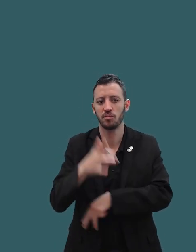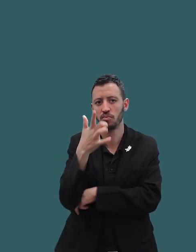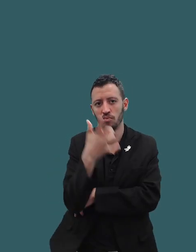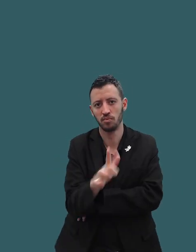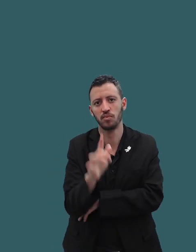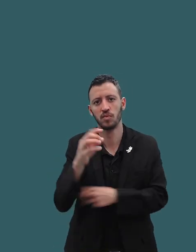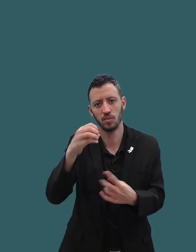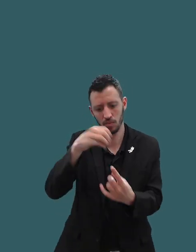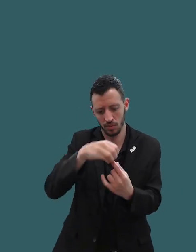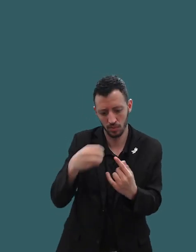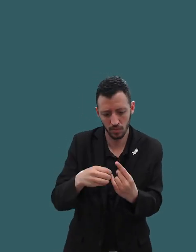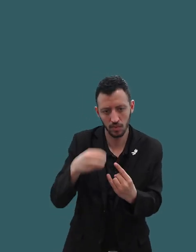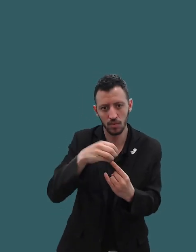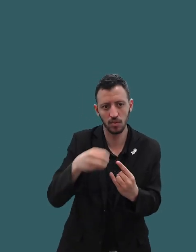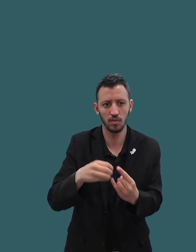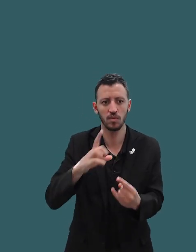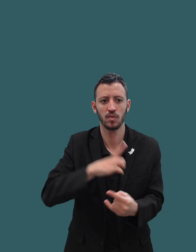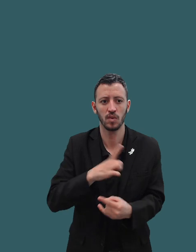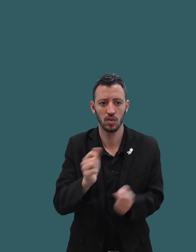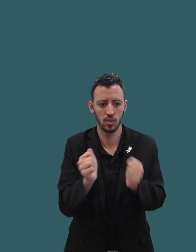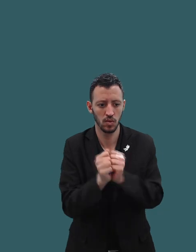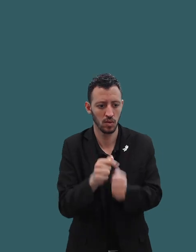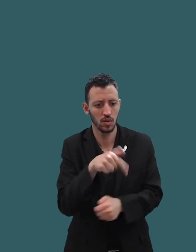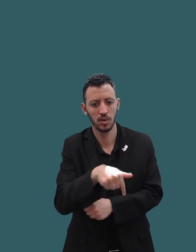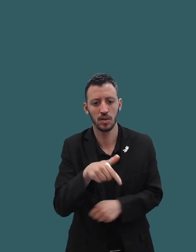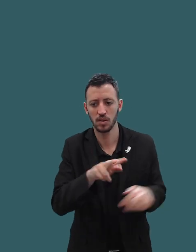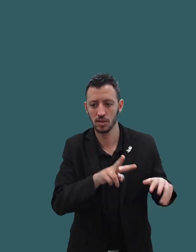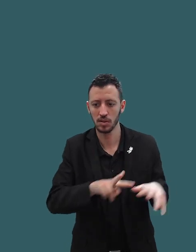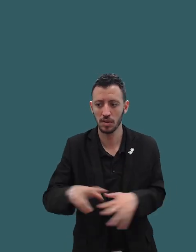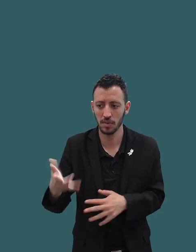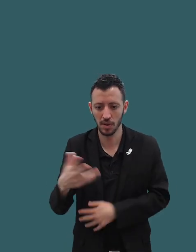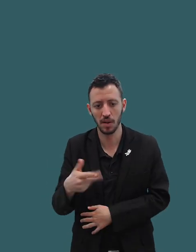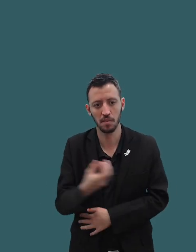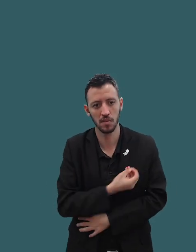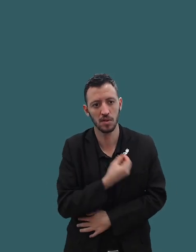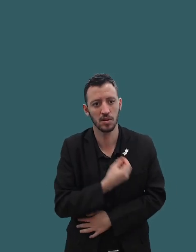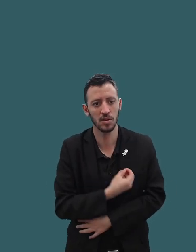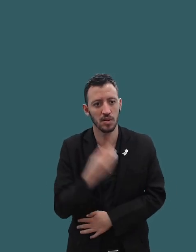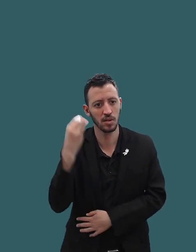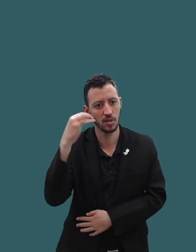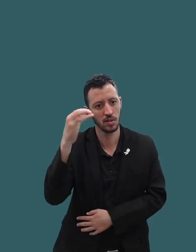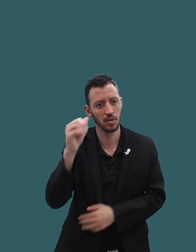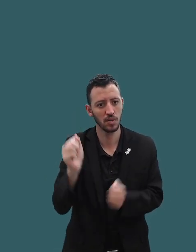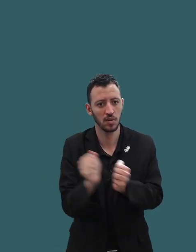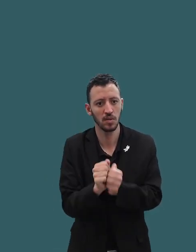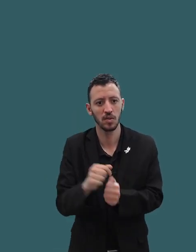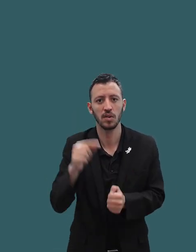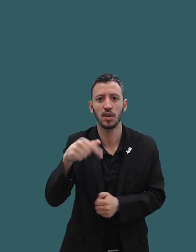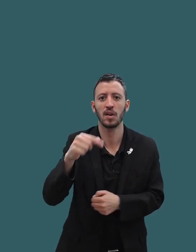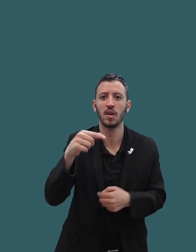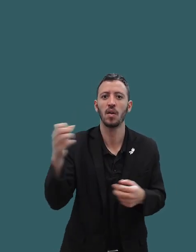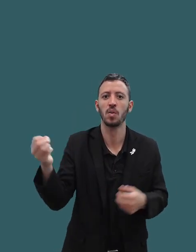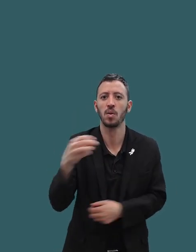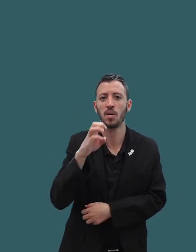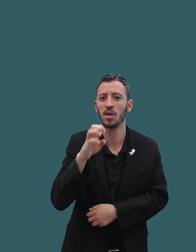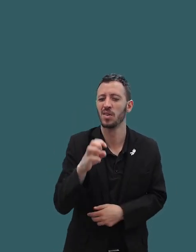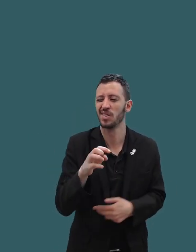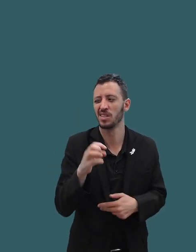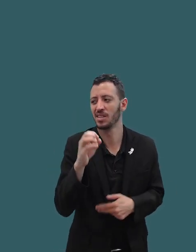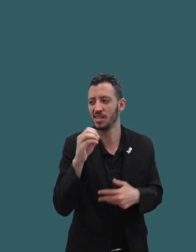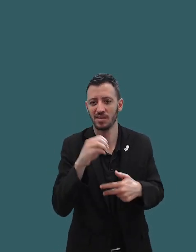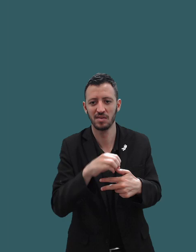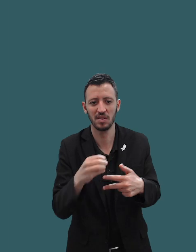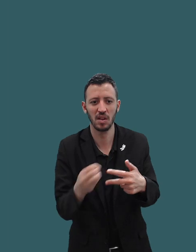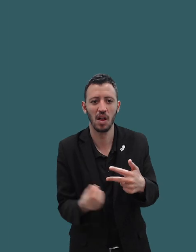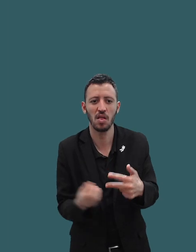a Fiocruz para estar presente na nossa Semana Nacional de Ciência, que será entre o Enem, a primeira prova do Enem, a segunda prova do Enem. Isso